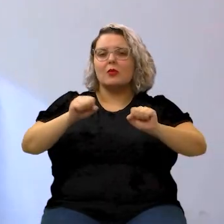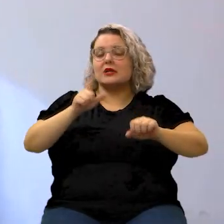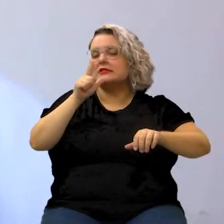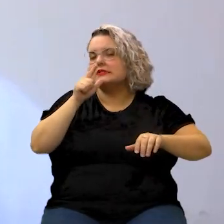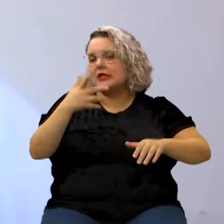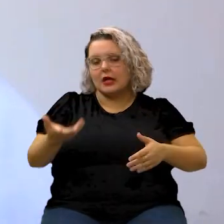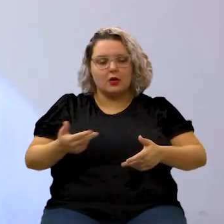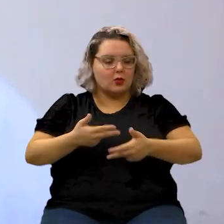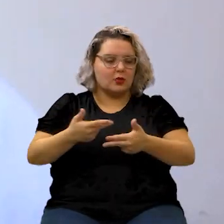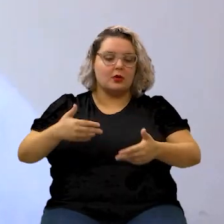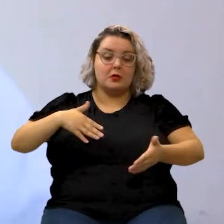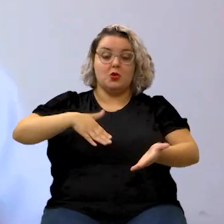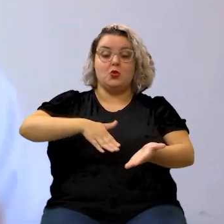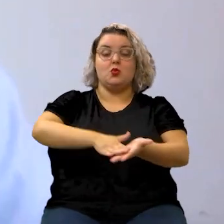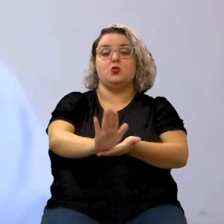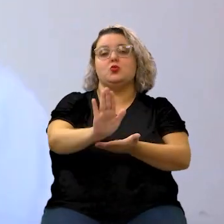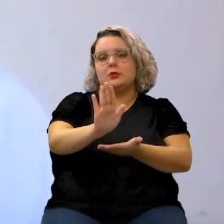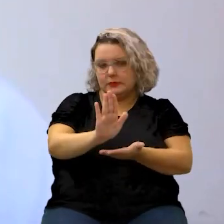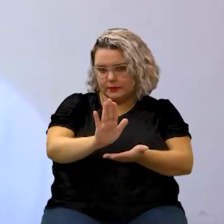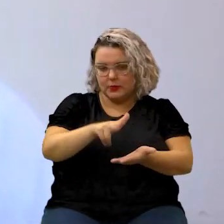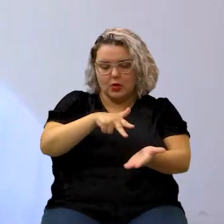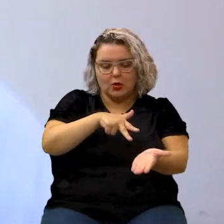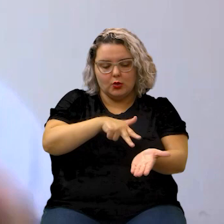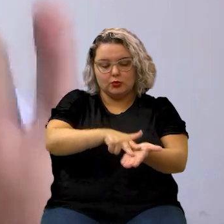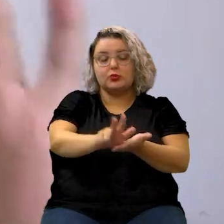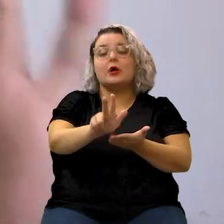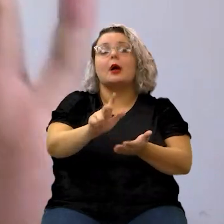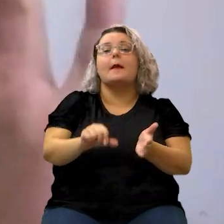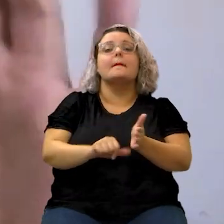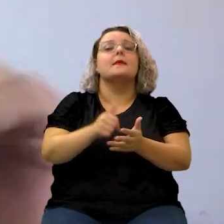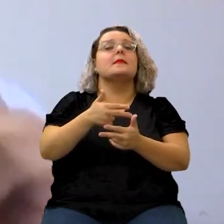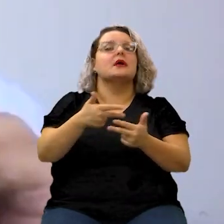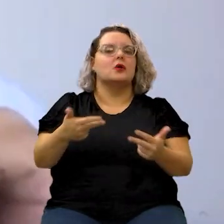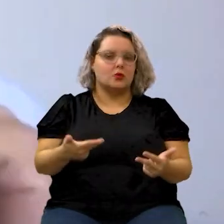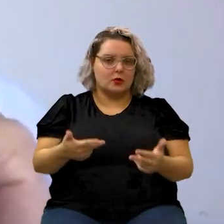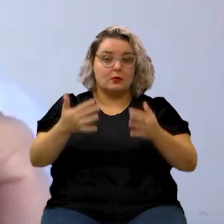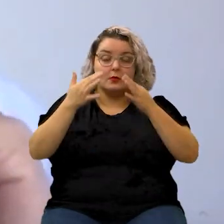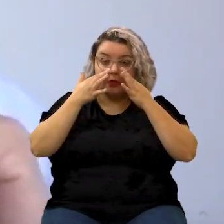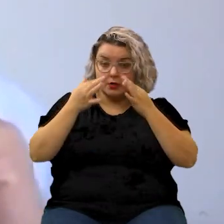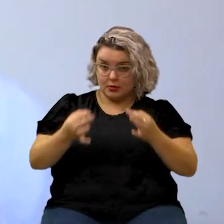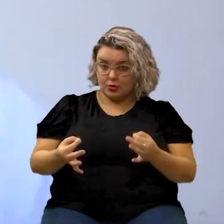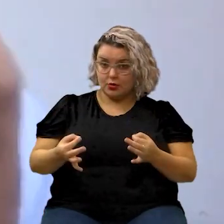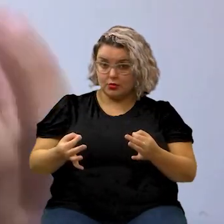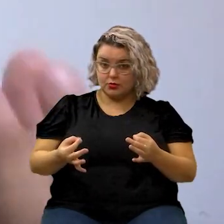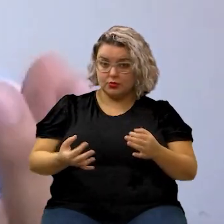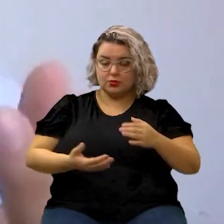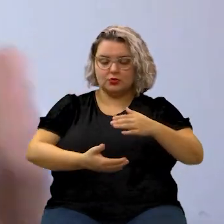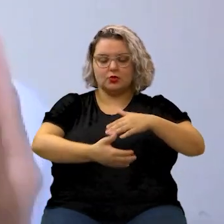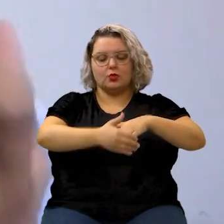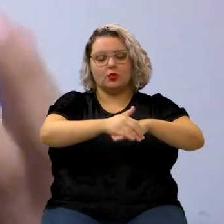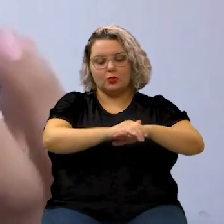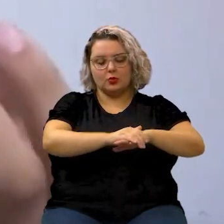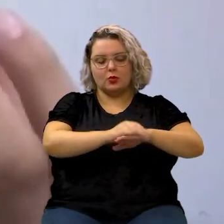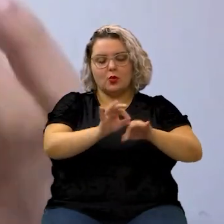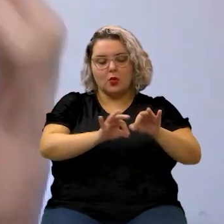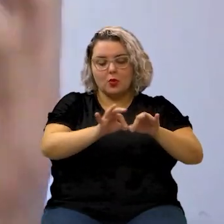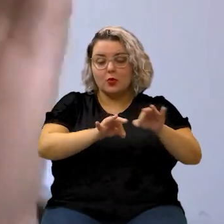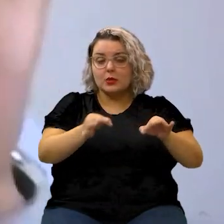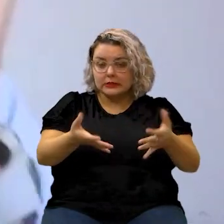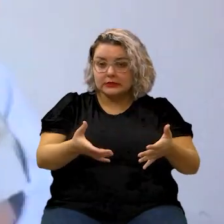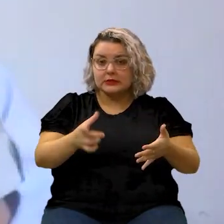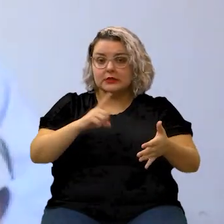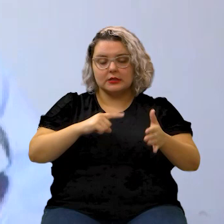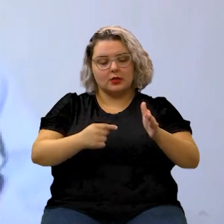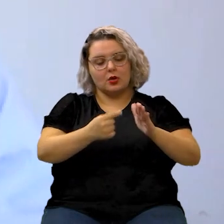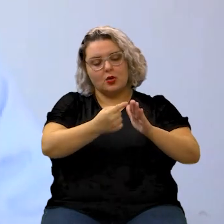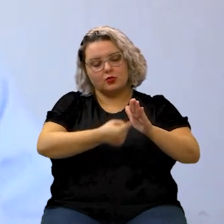caia água, alguma coisa no chão e fique mais escorregadio. Primeira coisa para se tomar atenção é que seja um calçado, um tênis, que